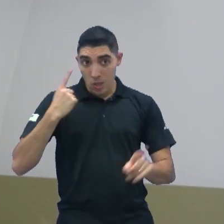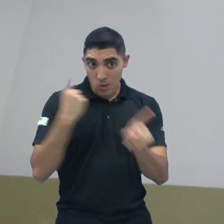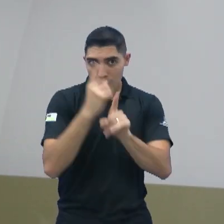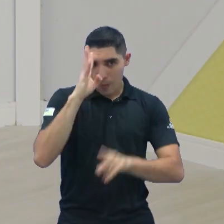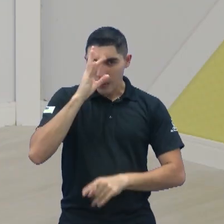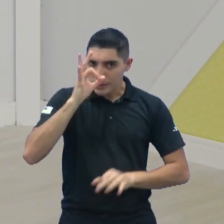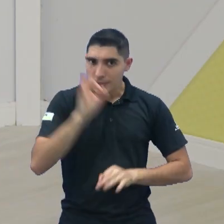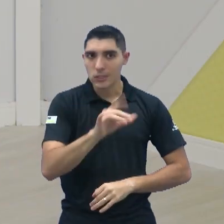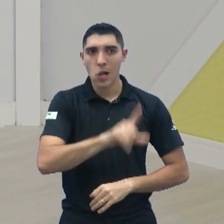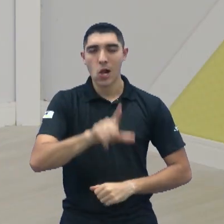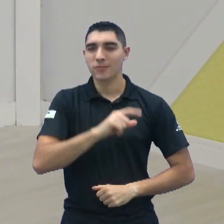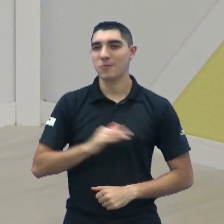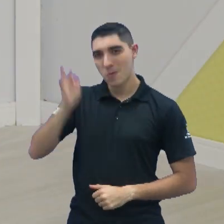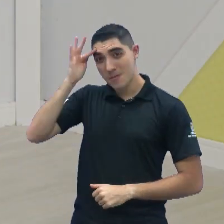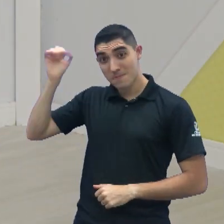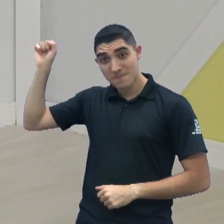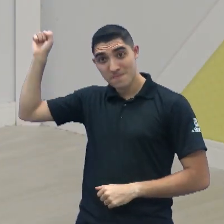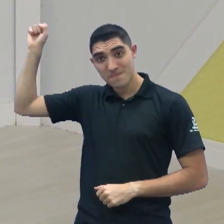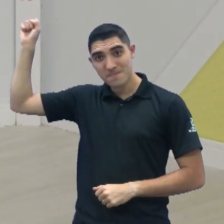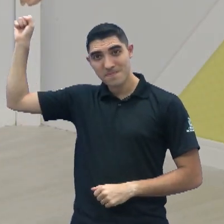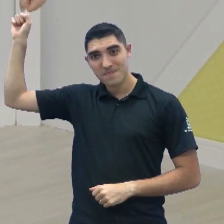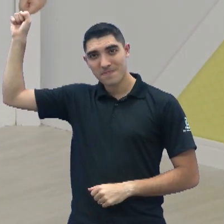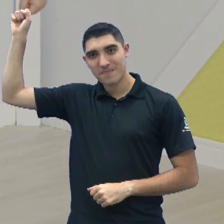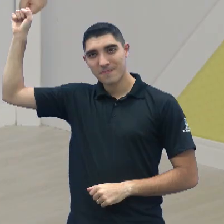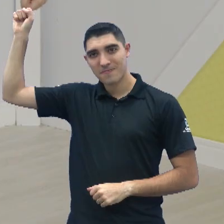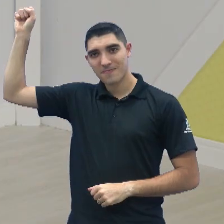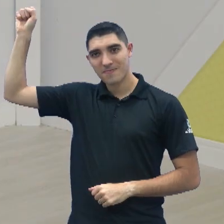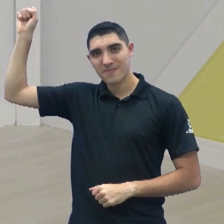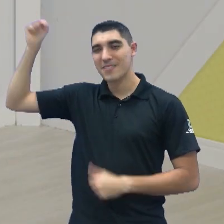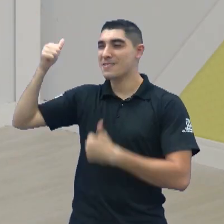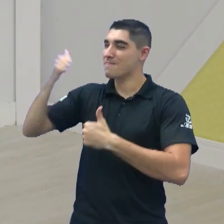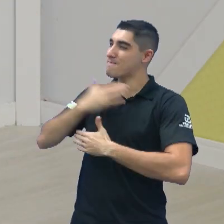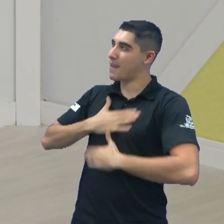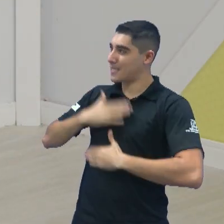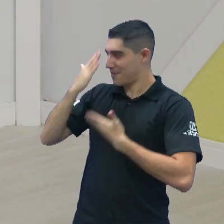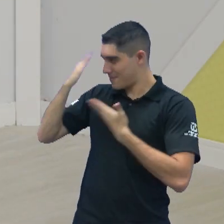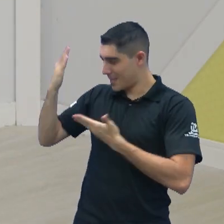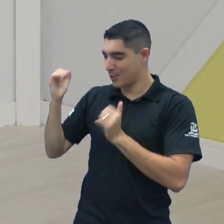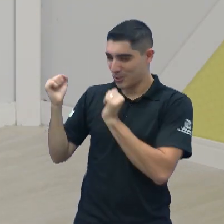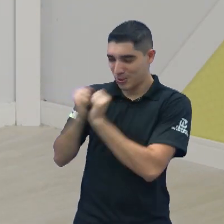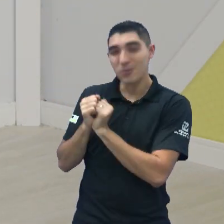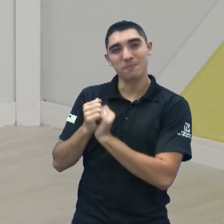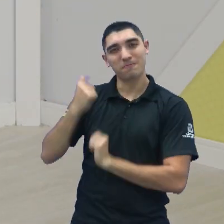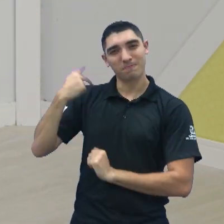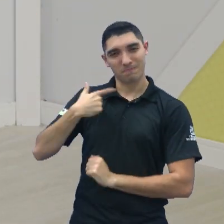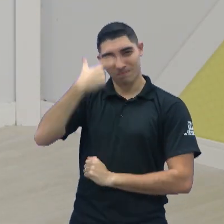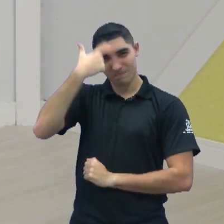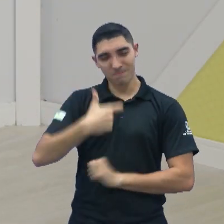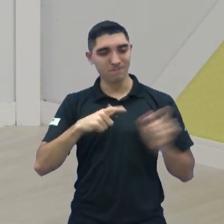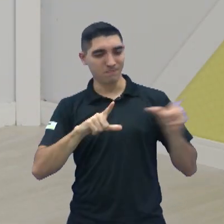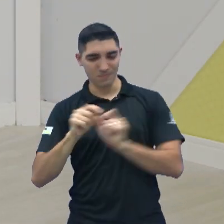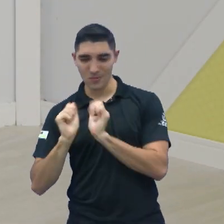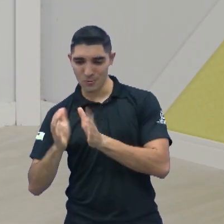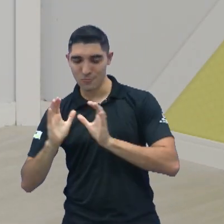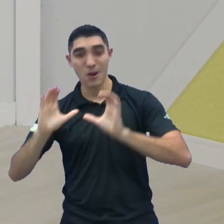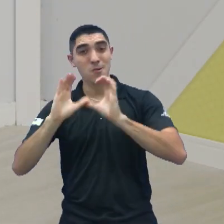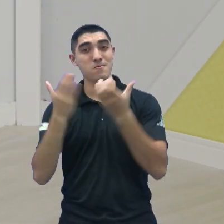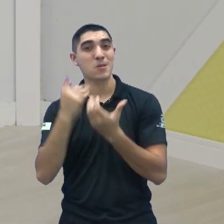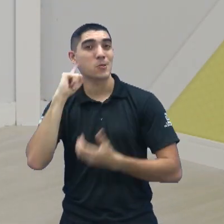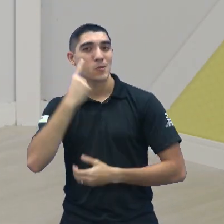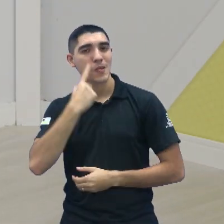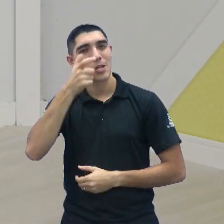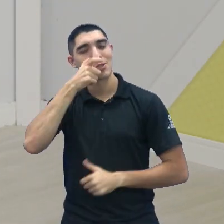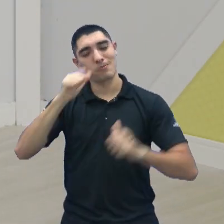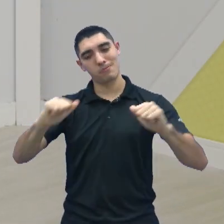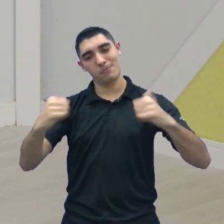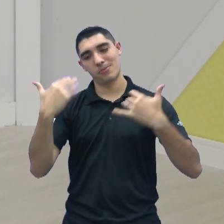volta. Muito bem, Luizão, sempre um prazer tê-lo aqui também, hein? Nosso soquinho maroto, valeu, Luizão, que sempre leva a informação para a comunidade surda que